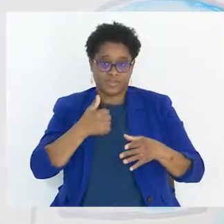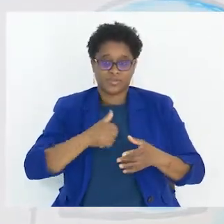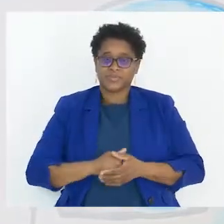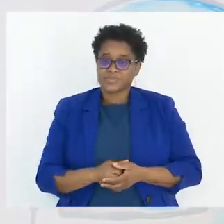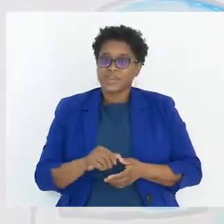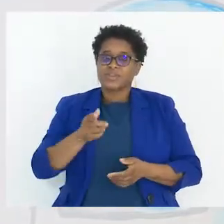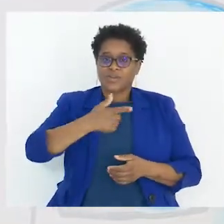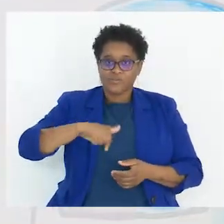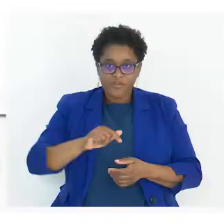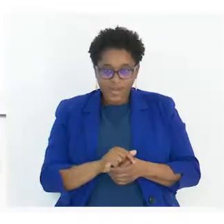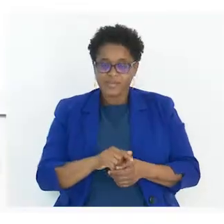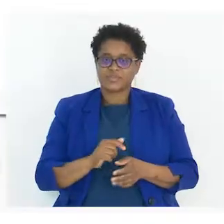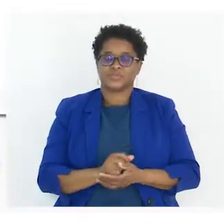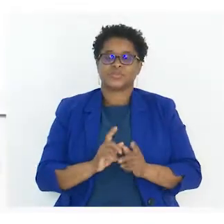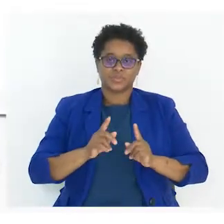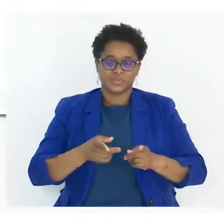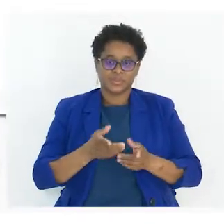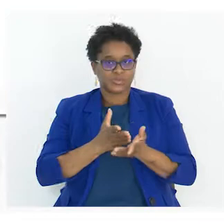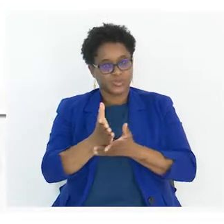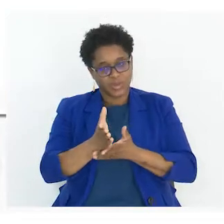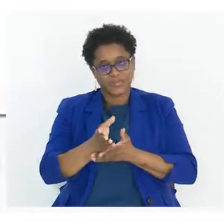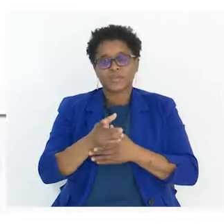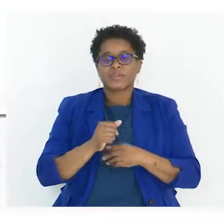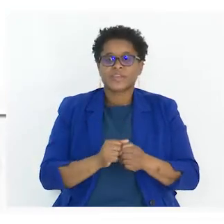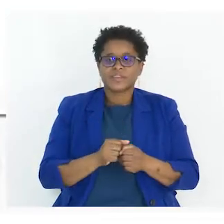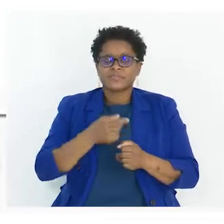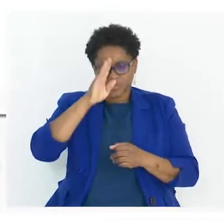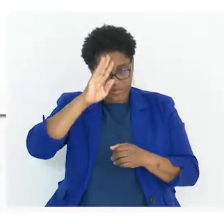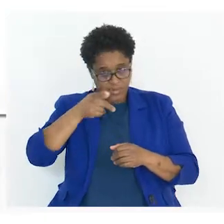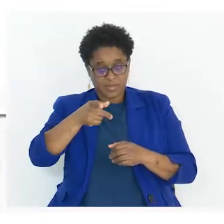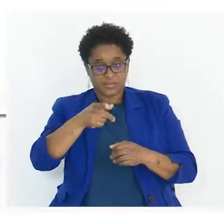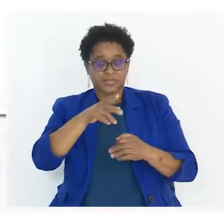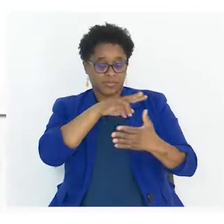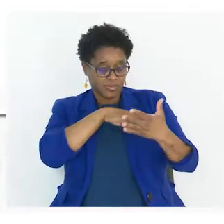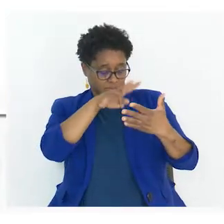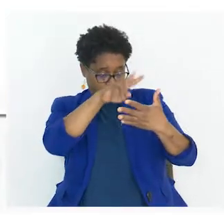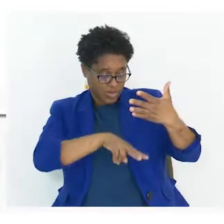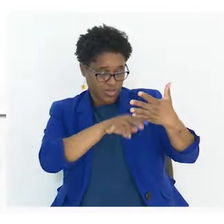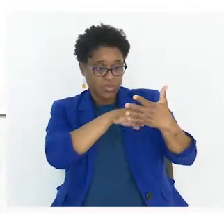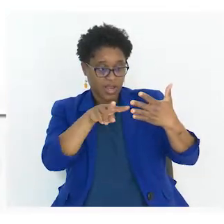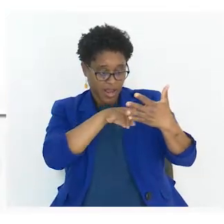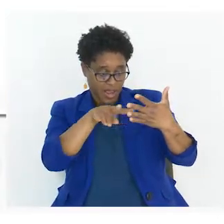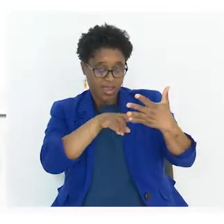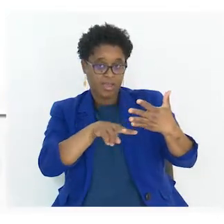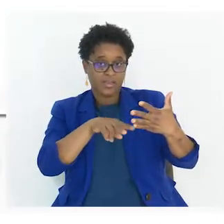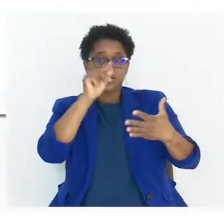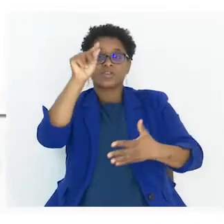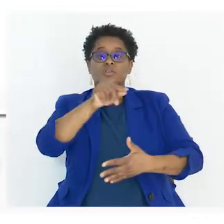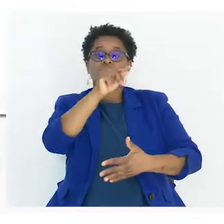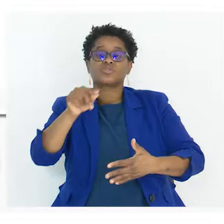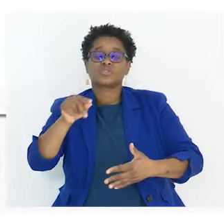Então vamos lá. Tendo em conta o texto que leram, assinalem com X a opção